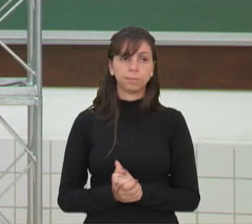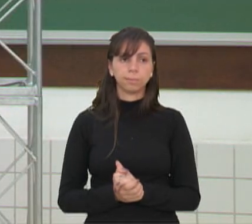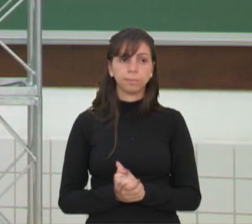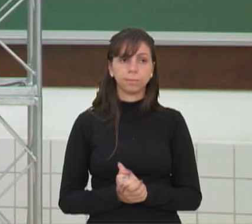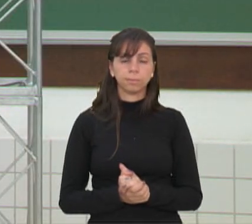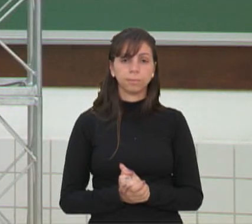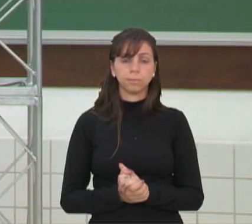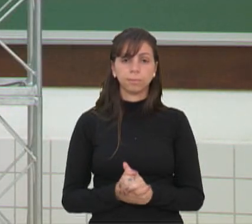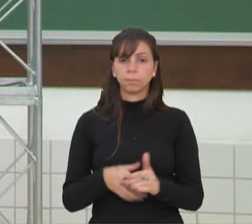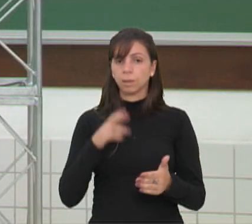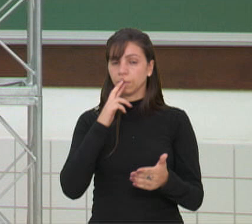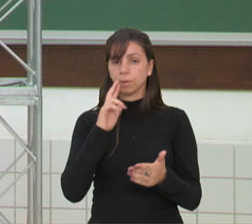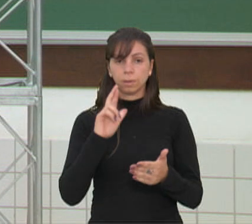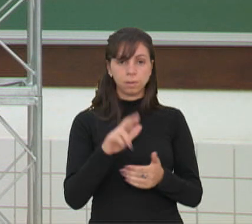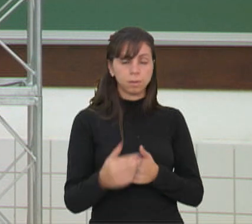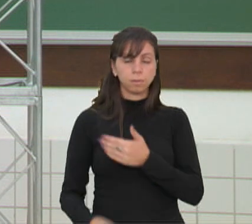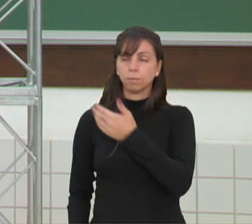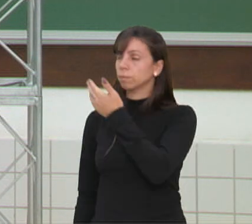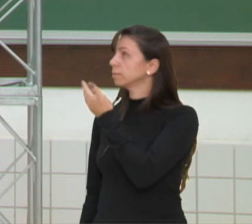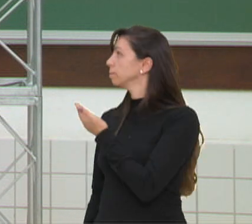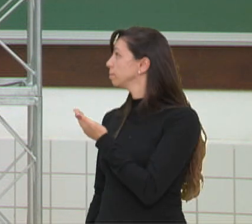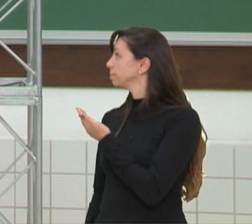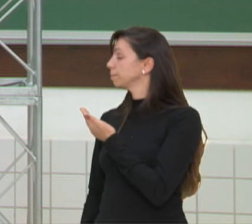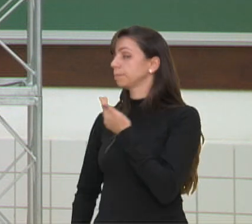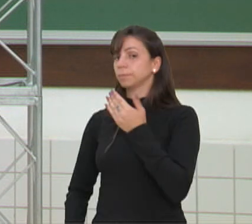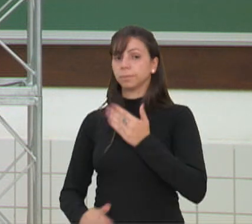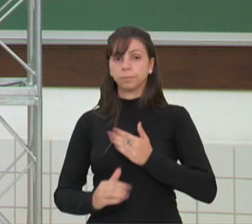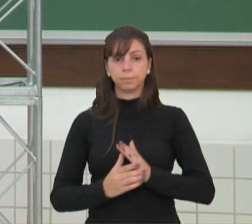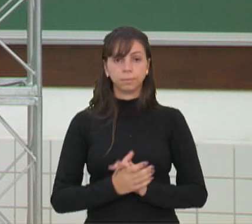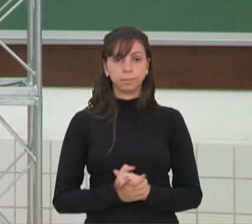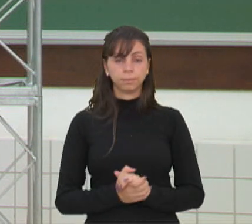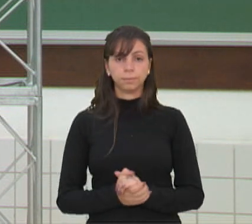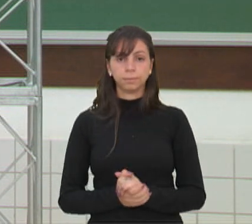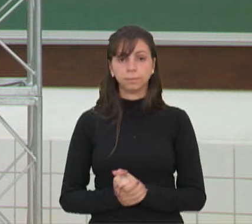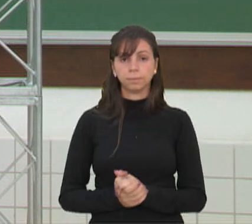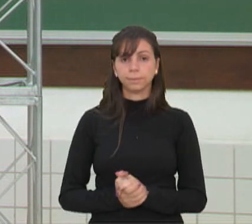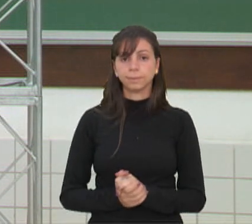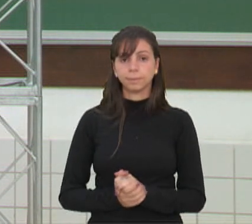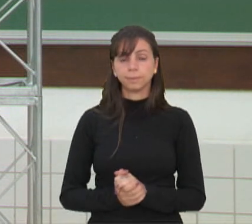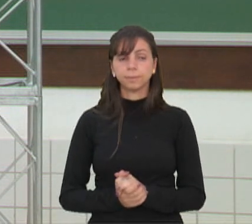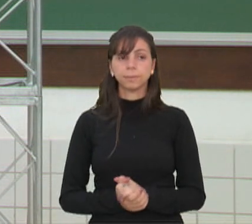As nossas respostas ali, ó, 12 quintos e 9,25 avos.